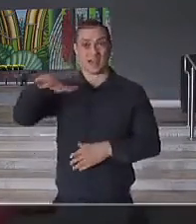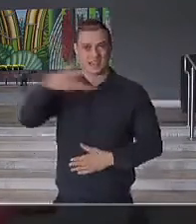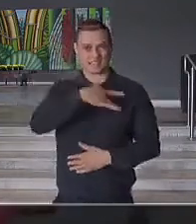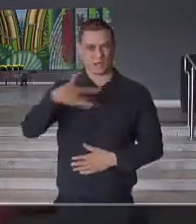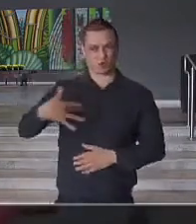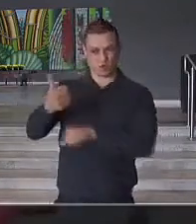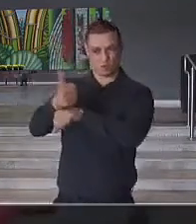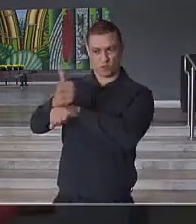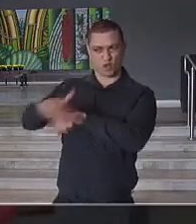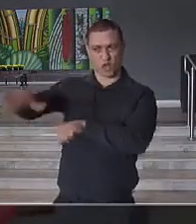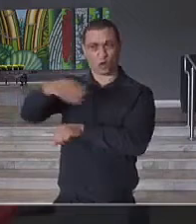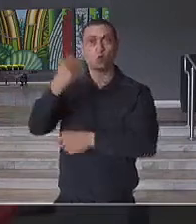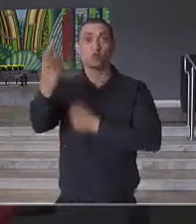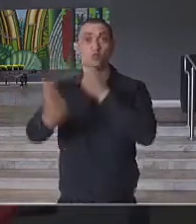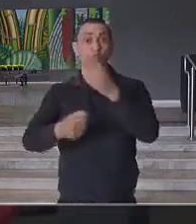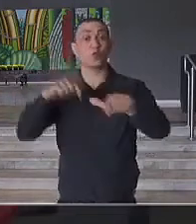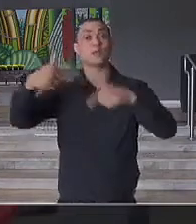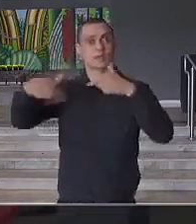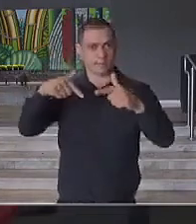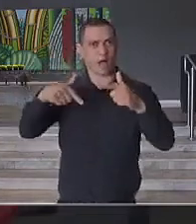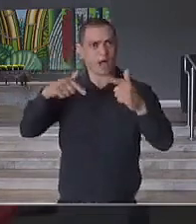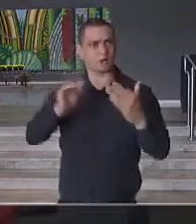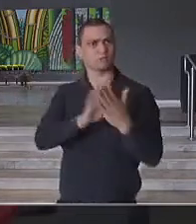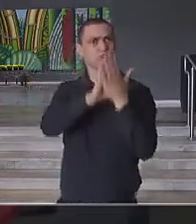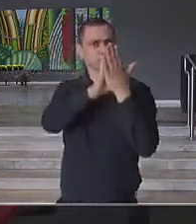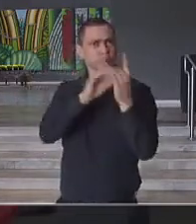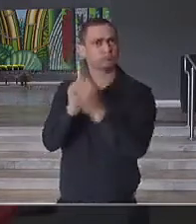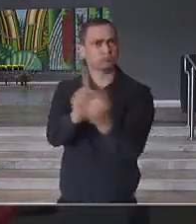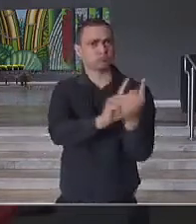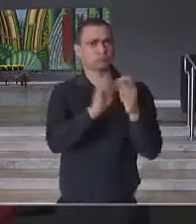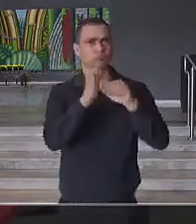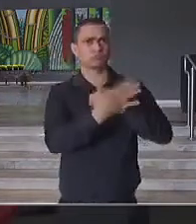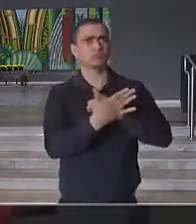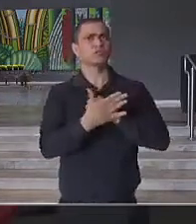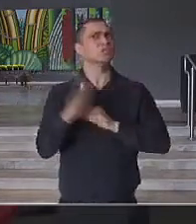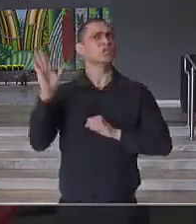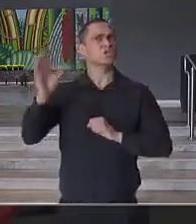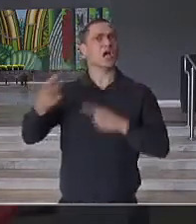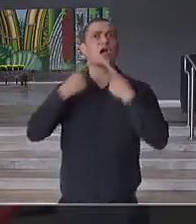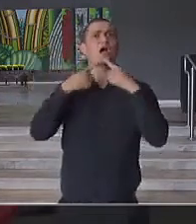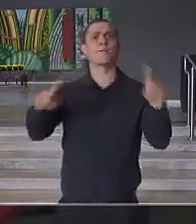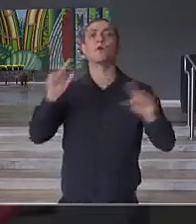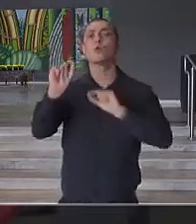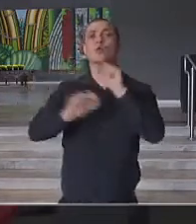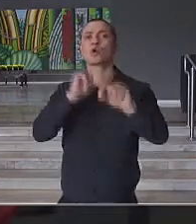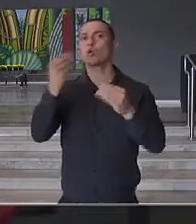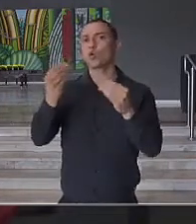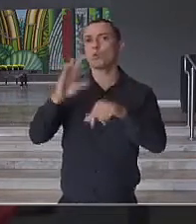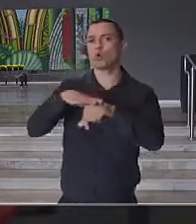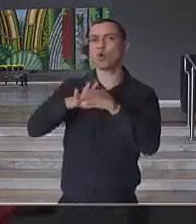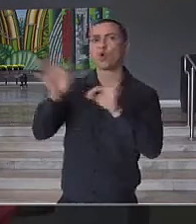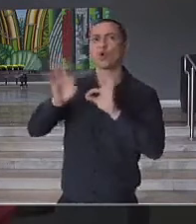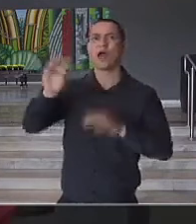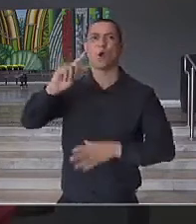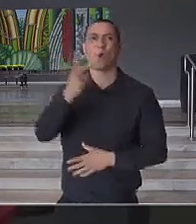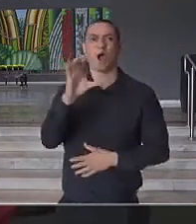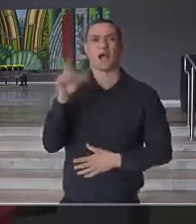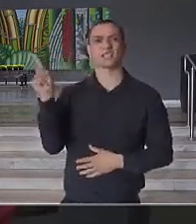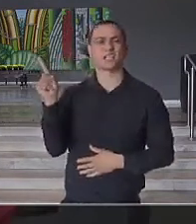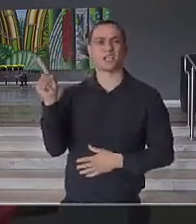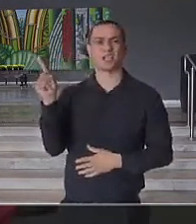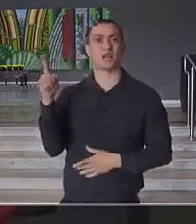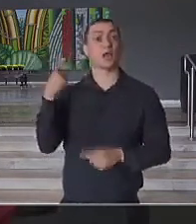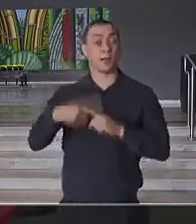que trabalham na linha de frente da Covid-19 fizeram algumas críticas em relação à priorização do Hospital das Clínicas, né,